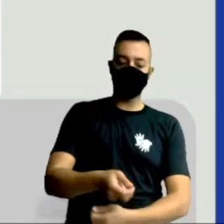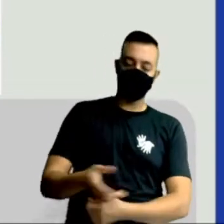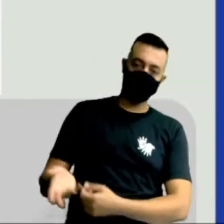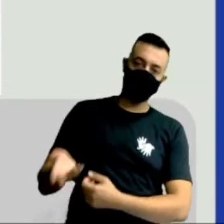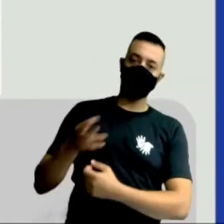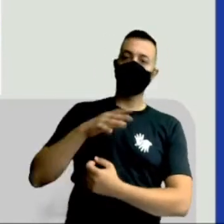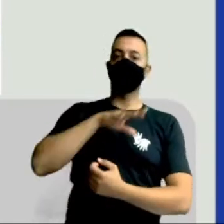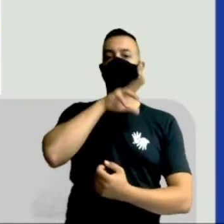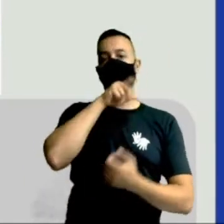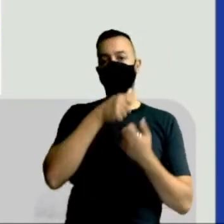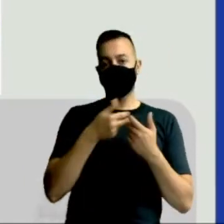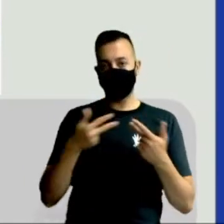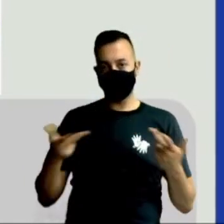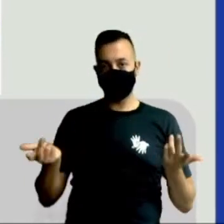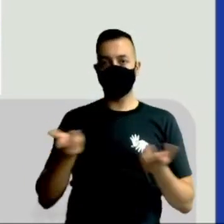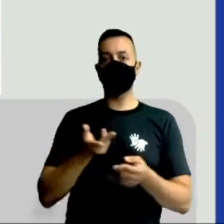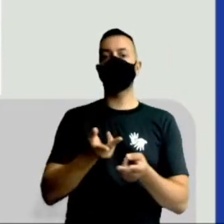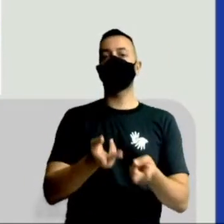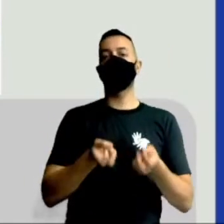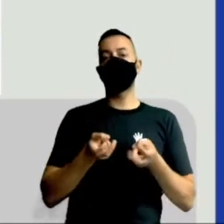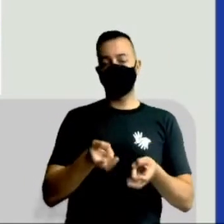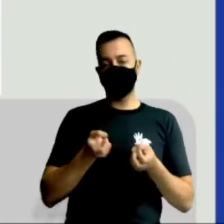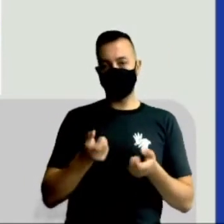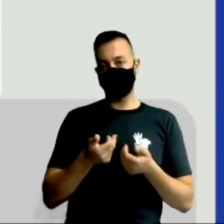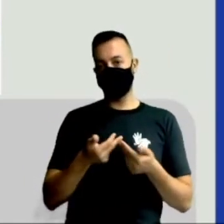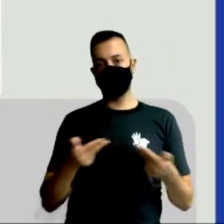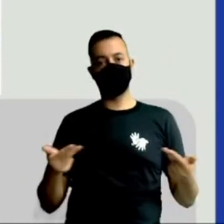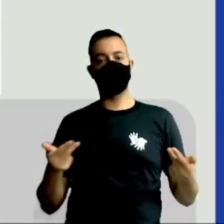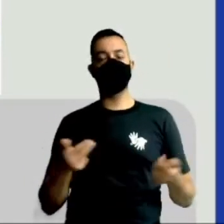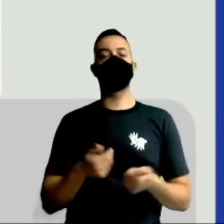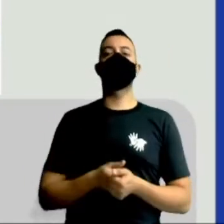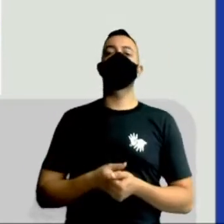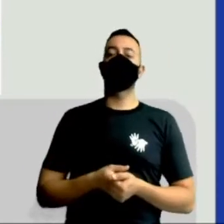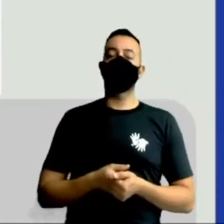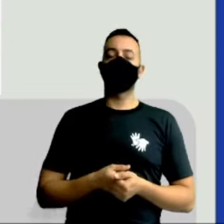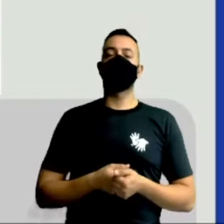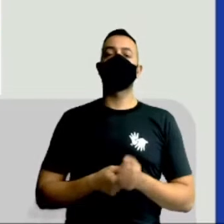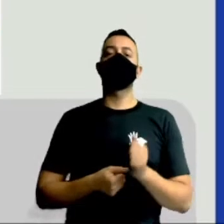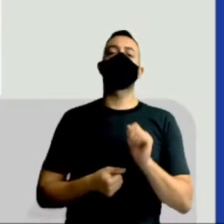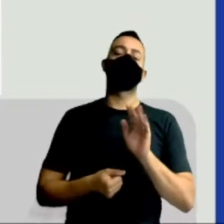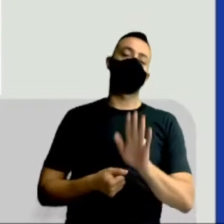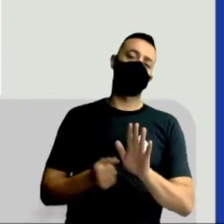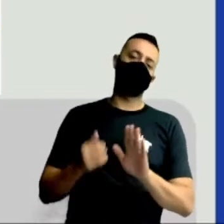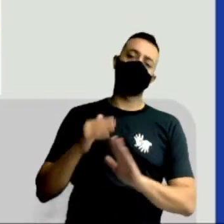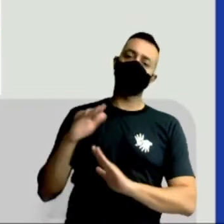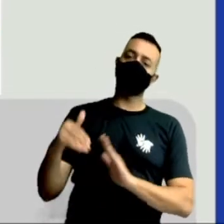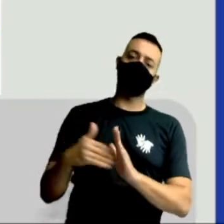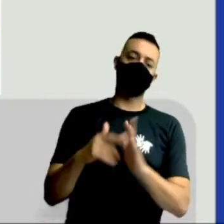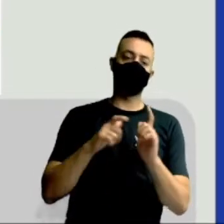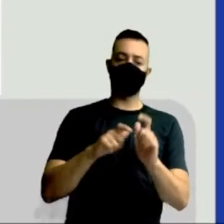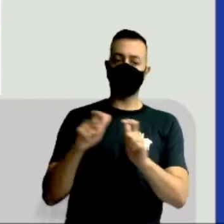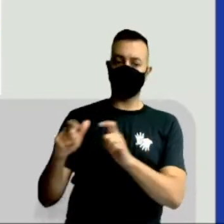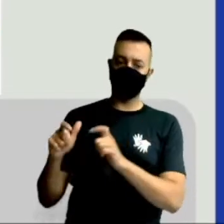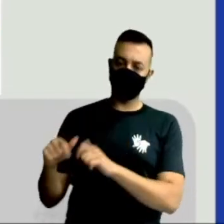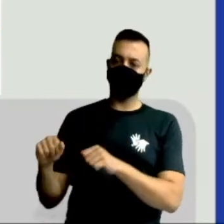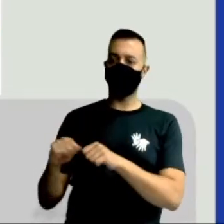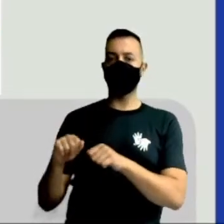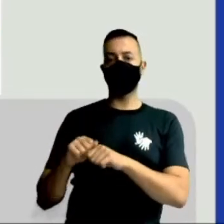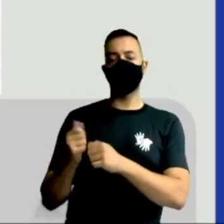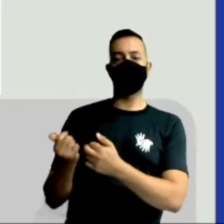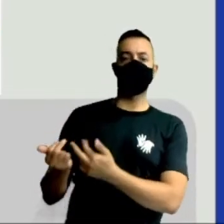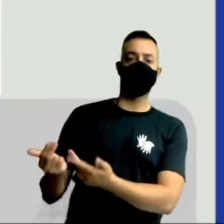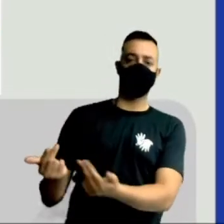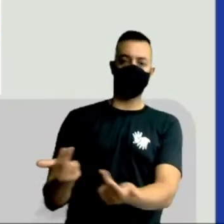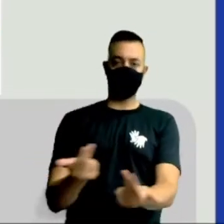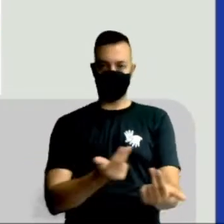criação de animais, o extrativismo, entre outras coisas. Será que todos os lugares produzem as mesmas